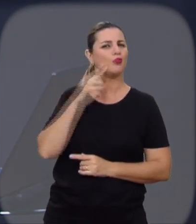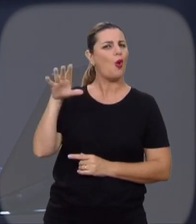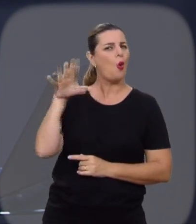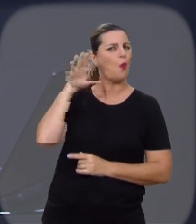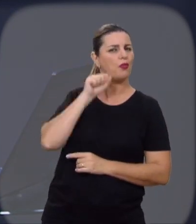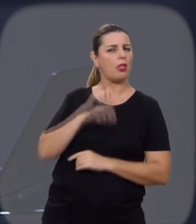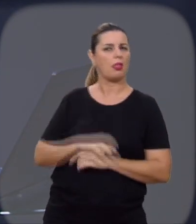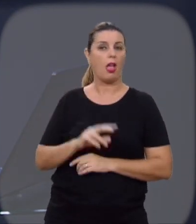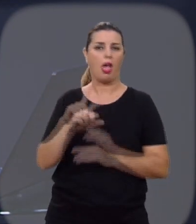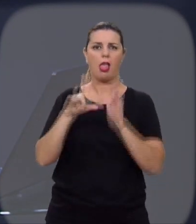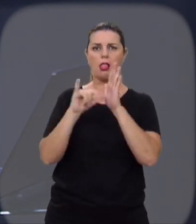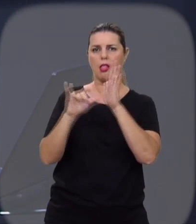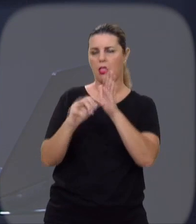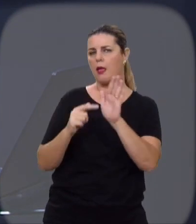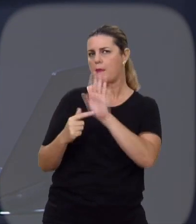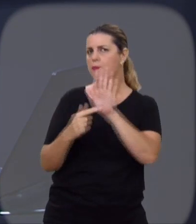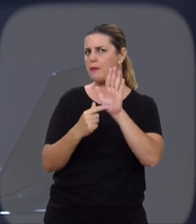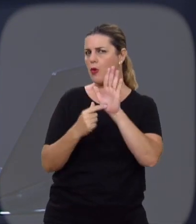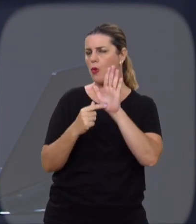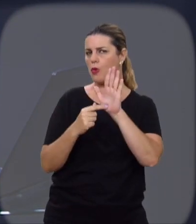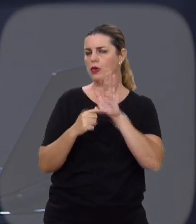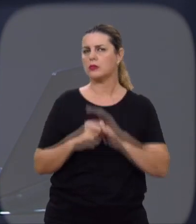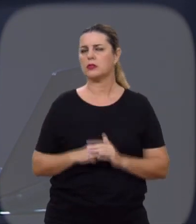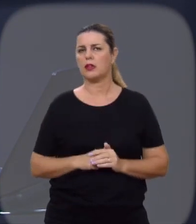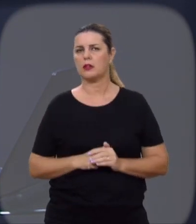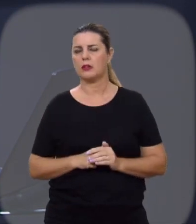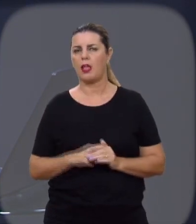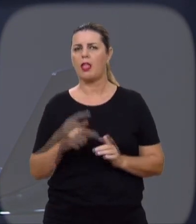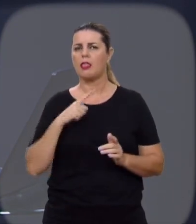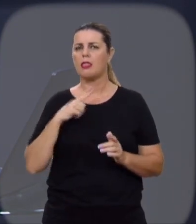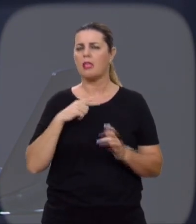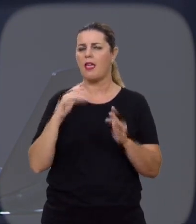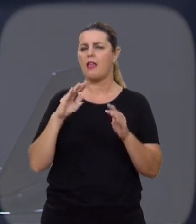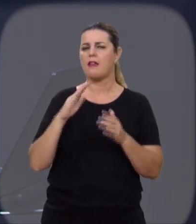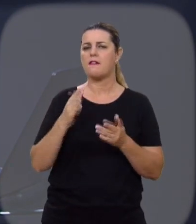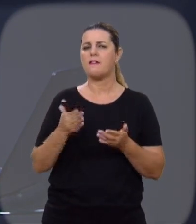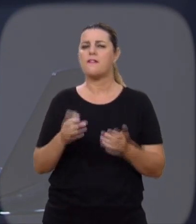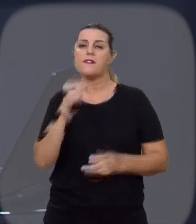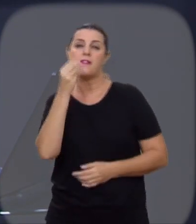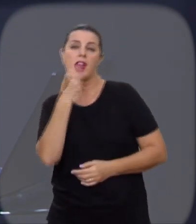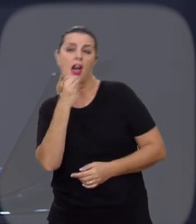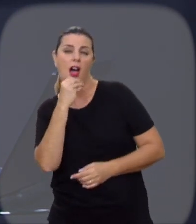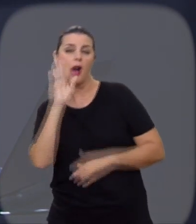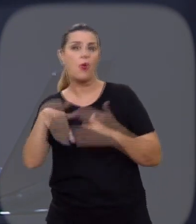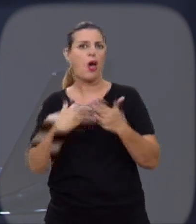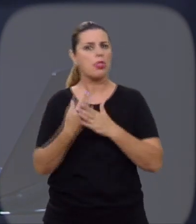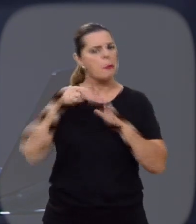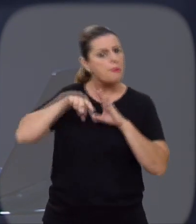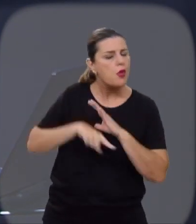mostra para a gente esses níveis. Existe desde a perda leve até a perda